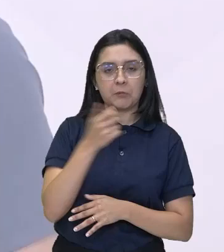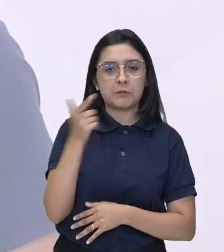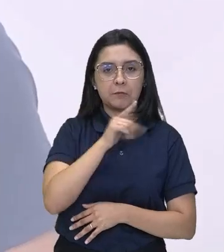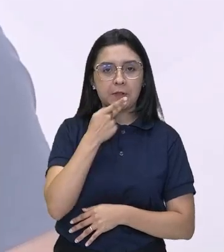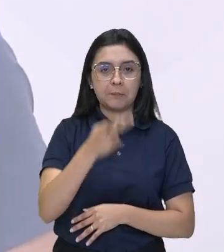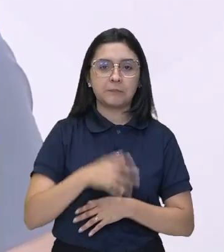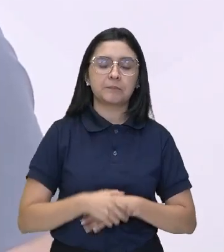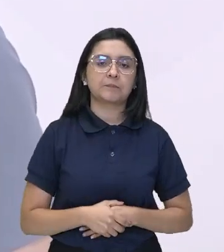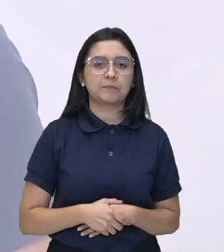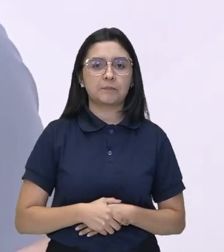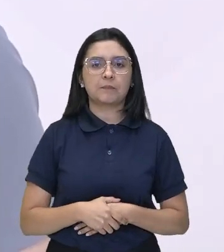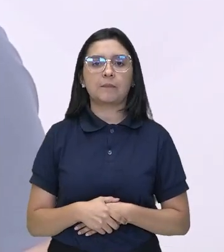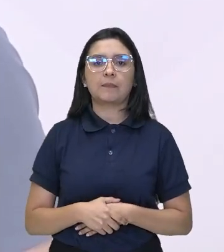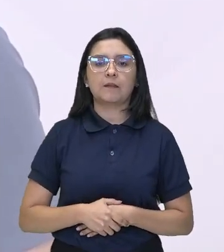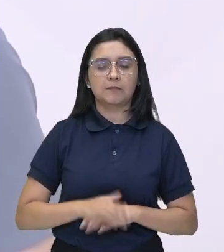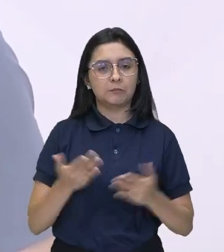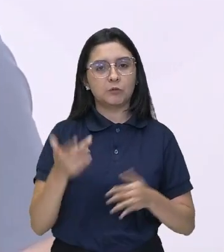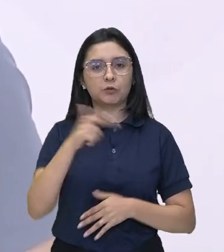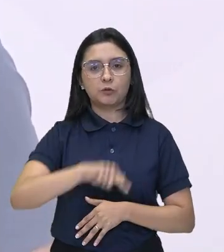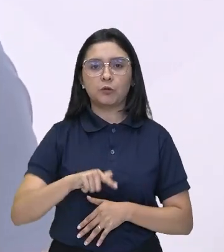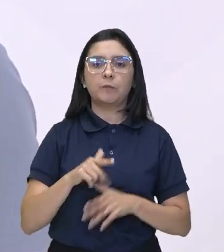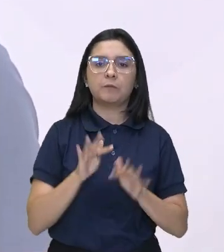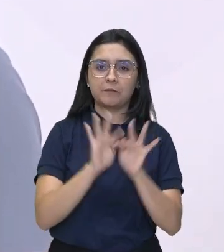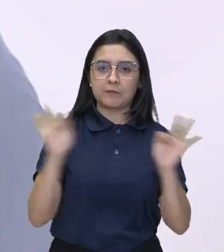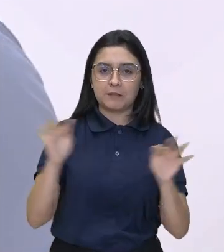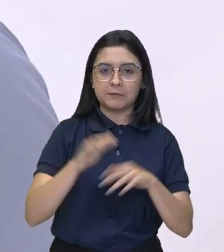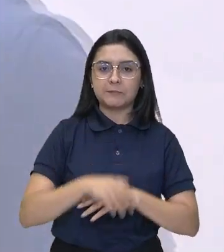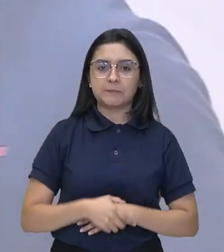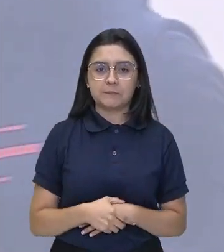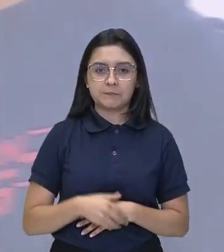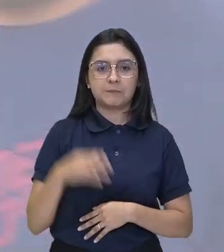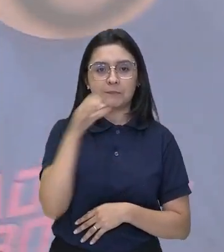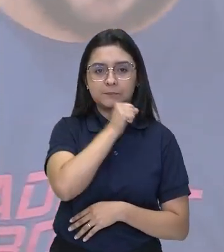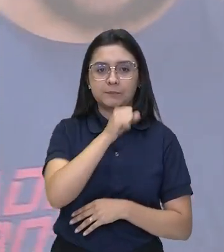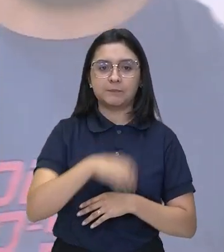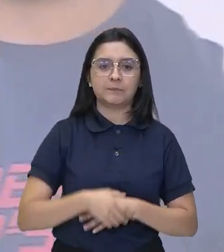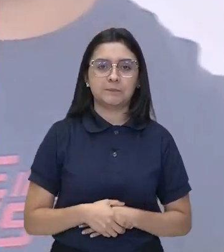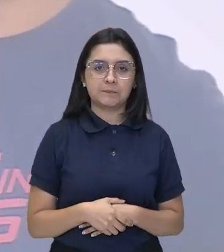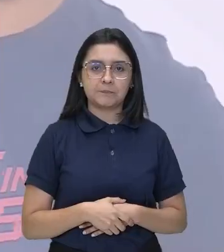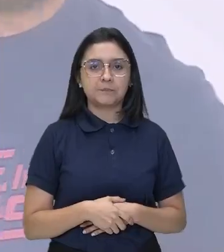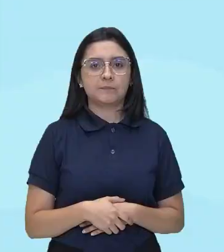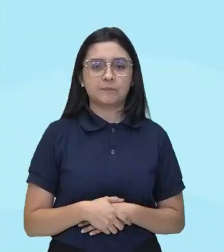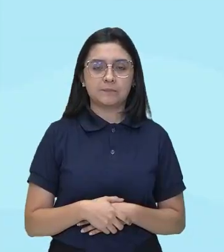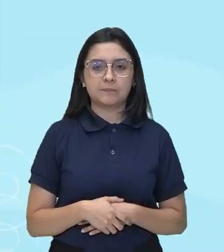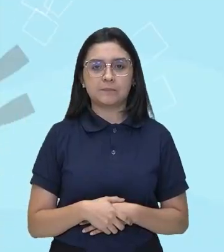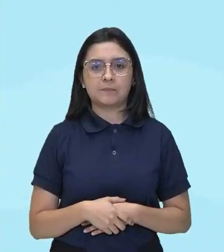Sabia que a mãe do sabiá não sabia que o sabiá sabia assoviar? Valeu?